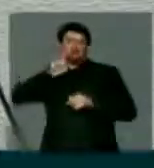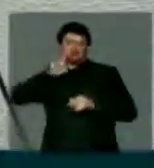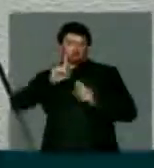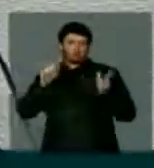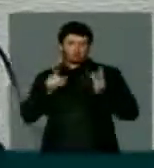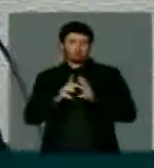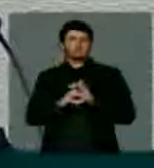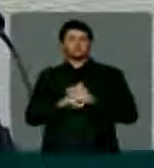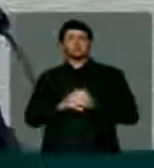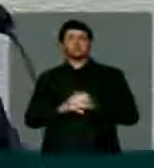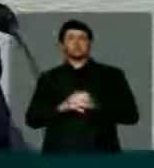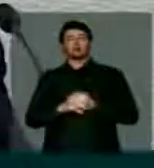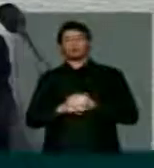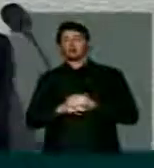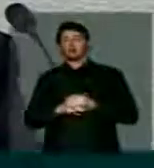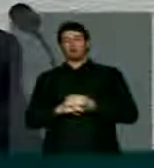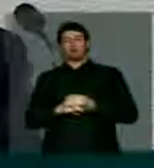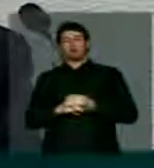Unidos.